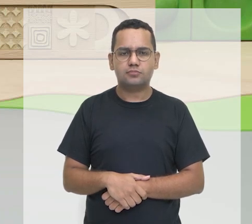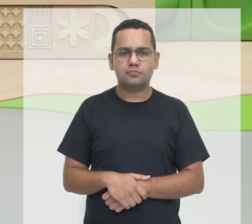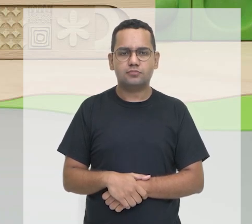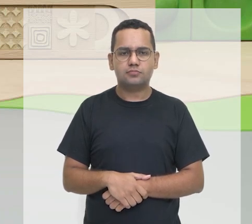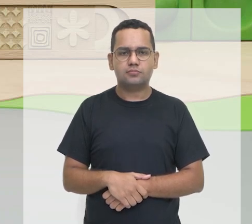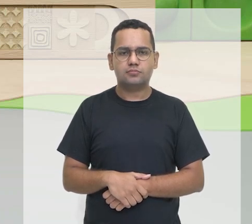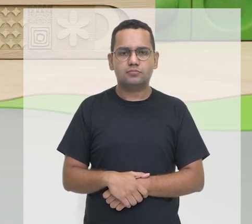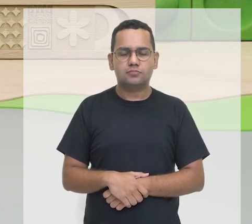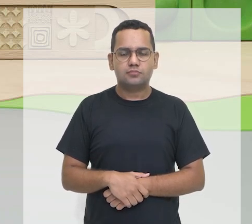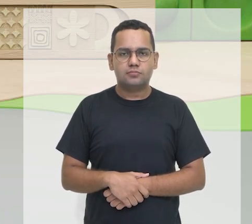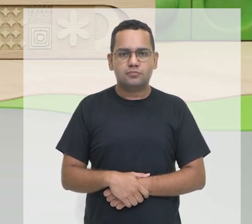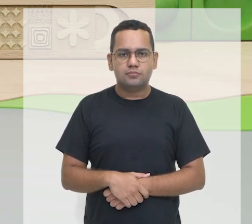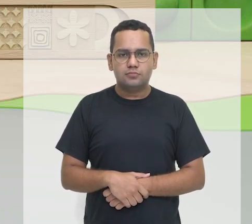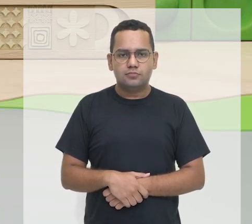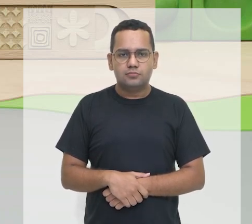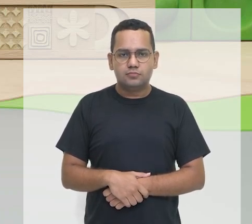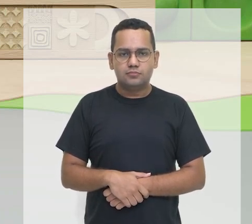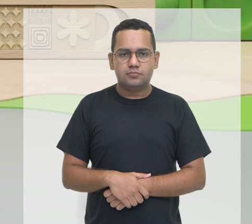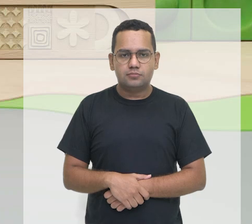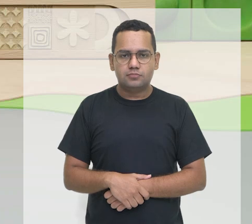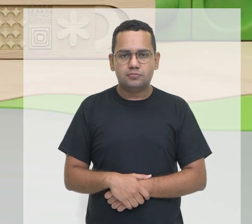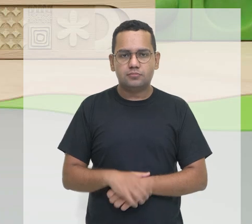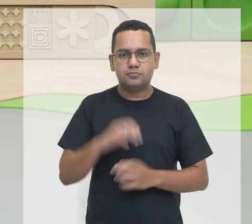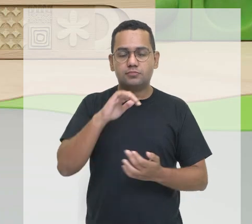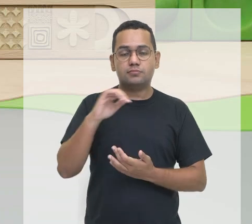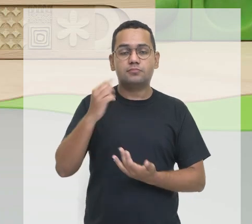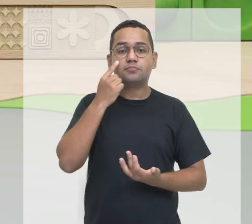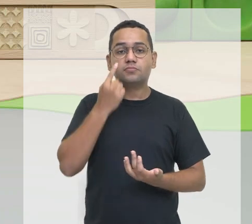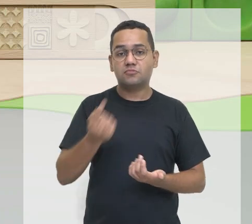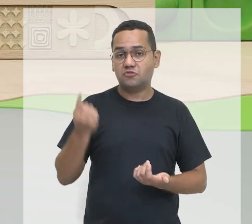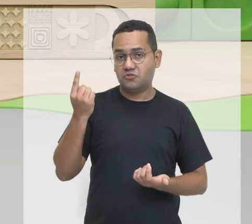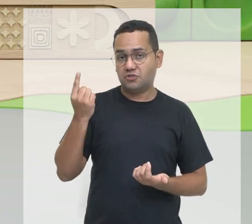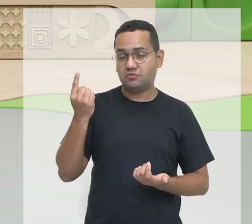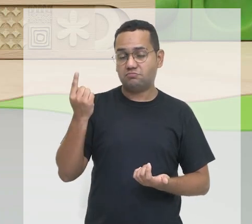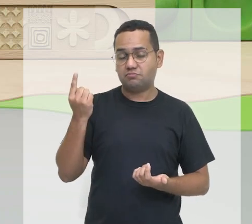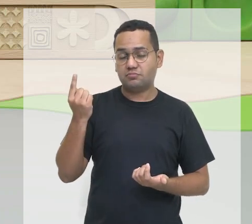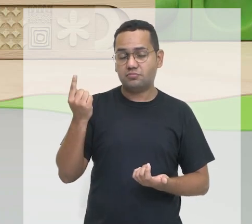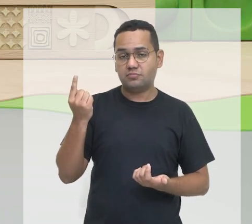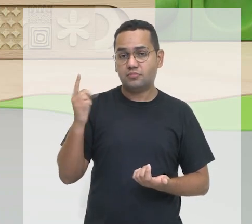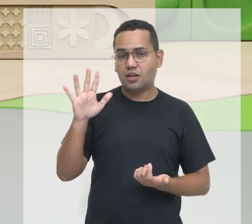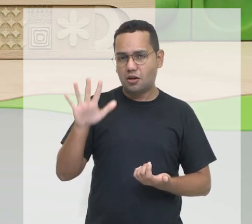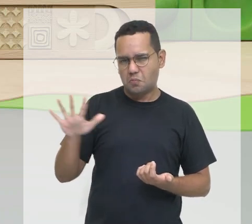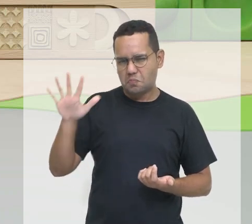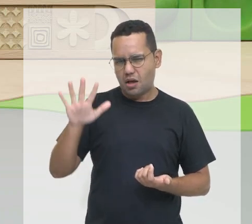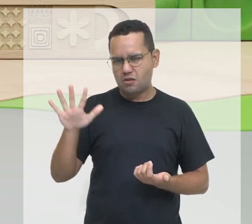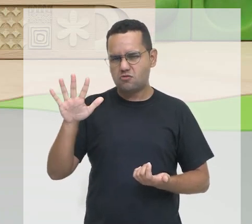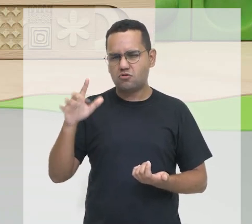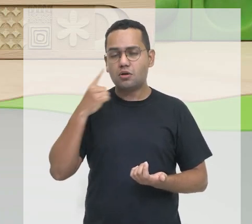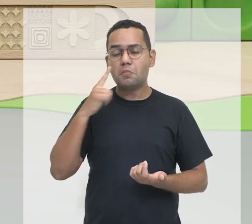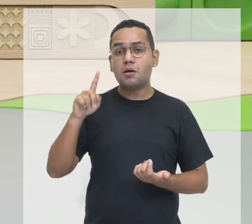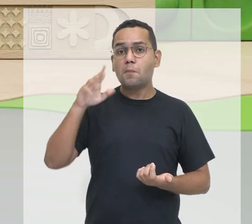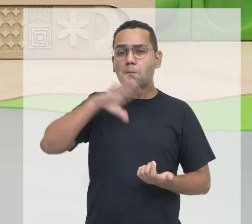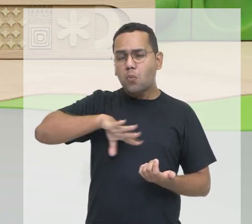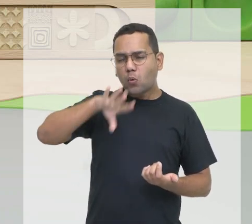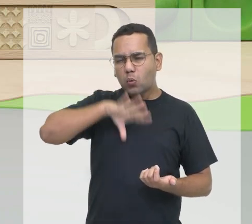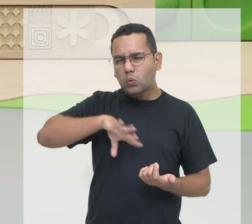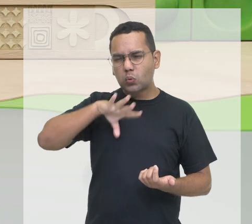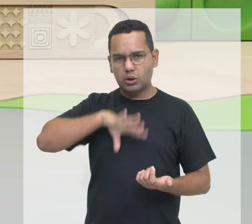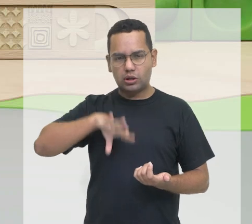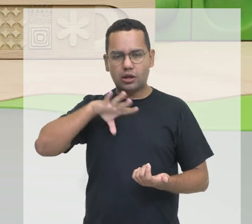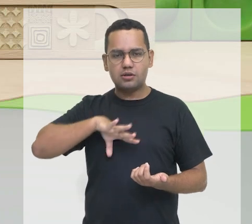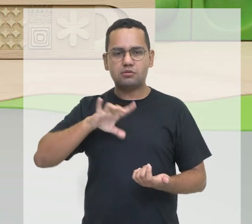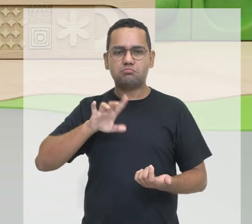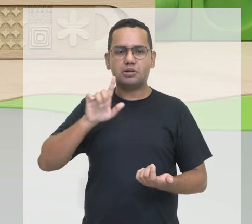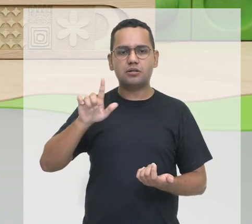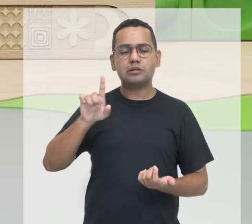agora, que é a estrela Rigel ou Rigel. Se nós falarmos em português é Rigel, mas na sua pronúncia